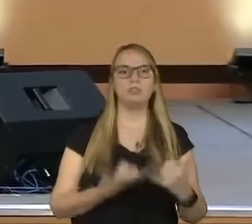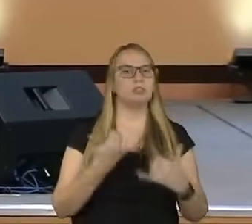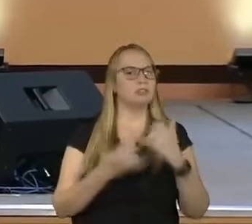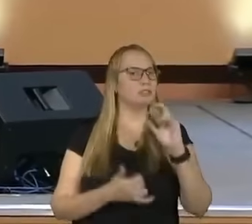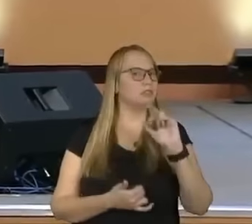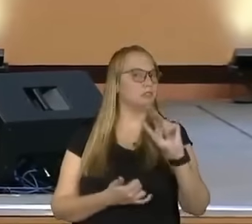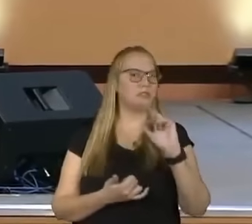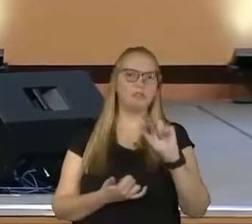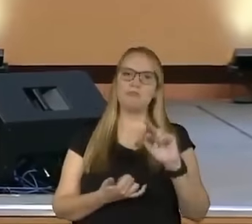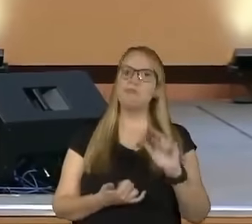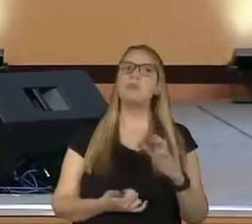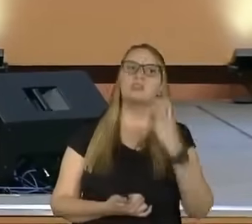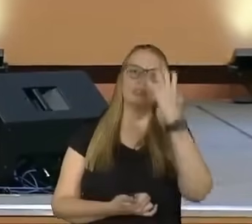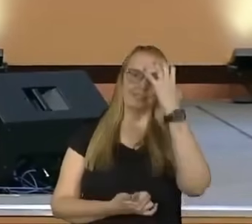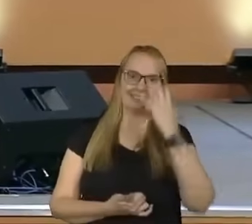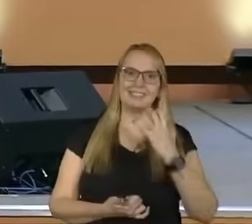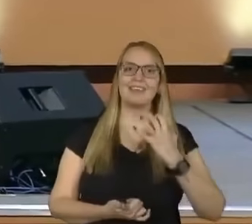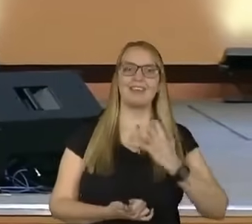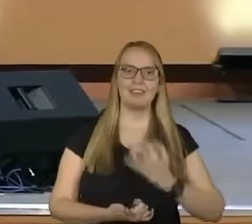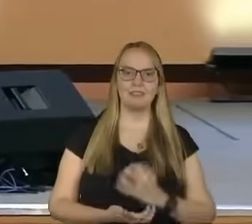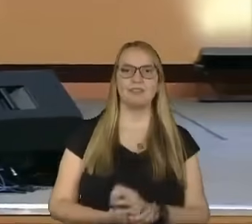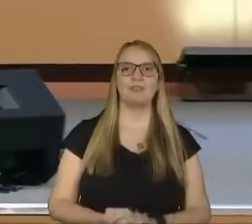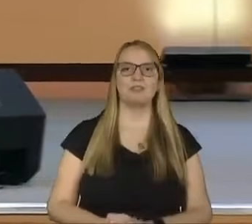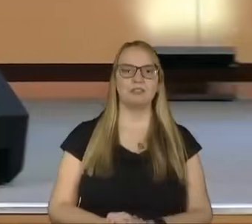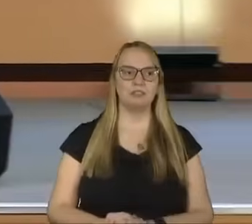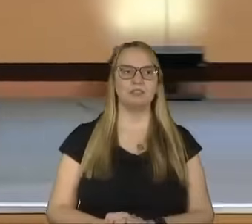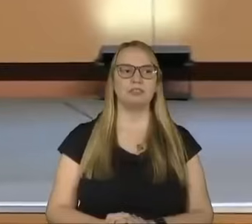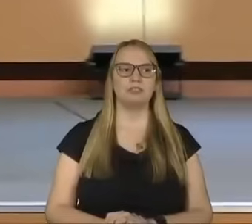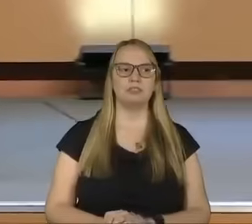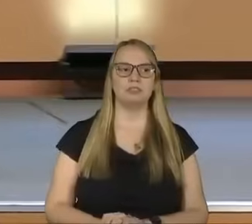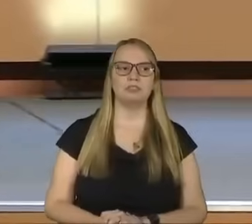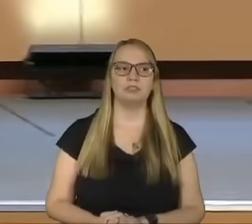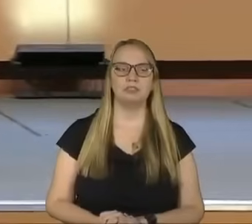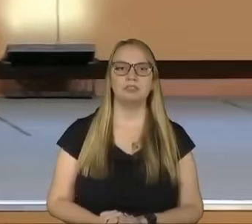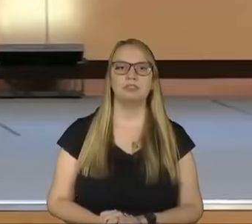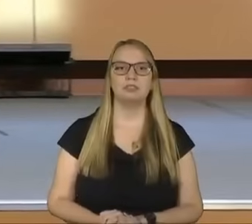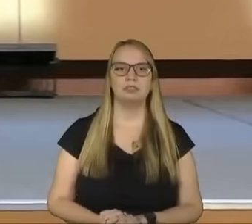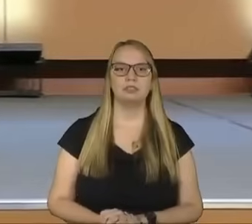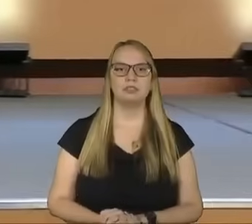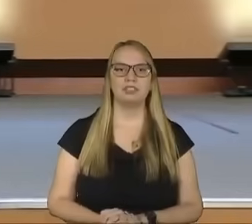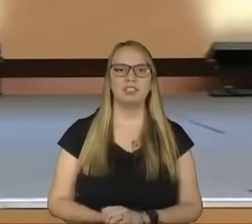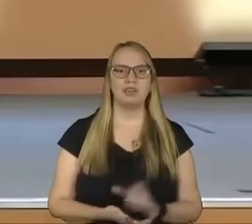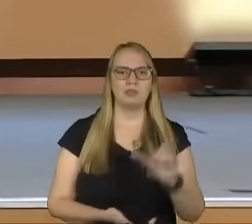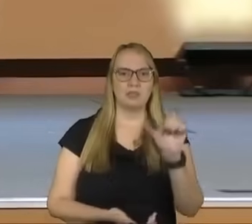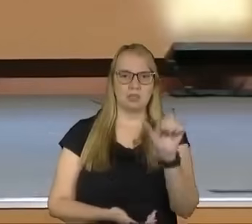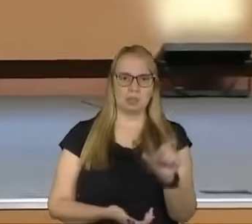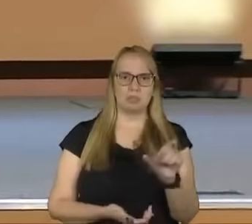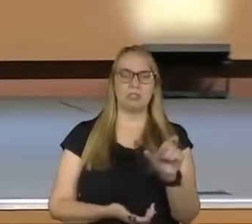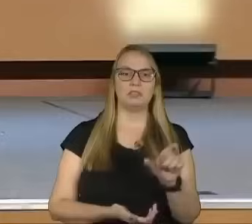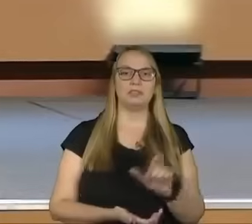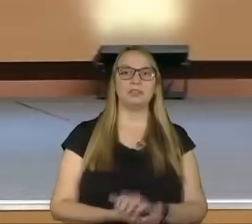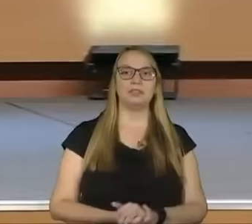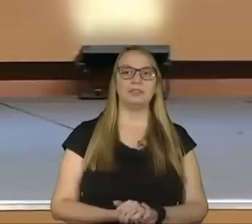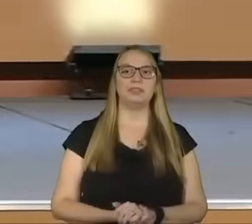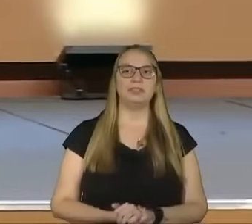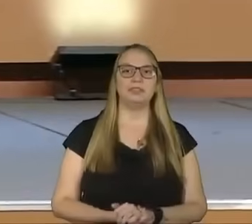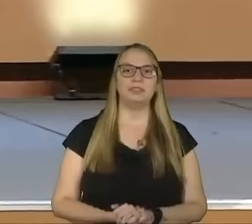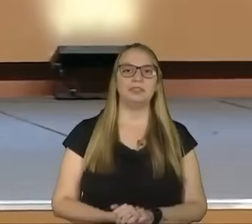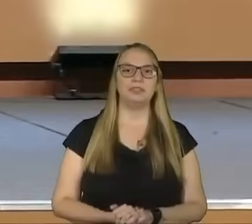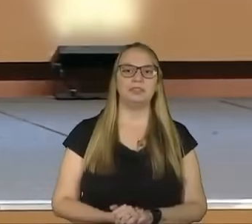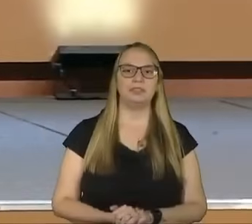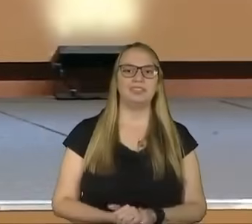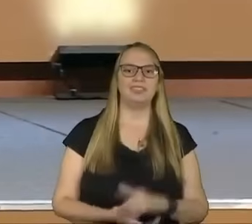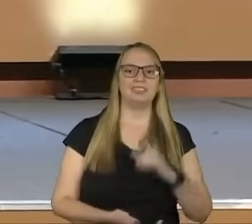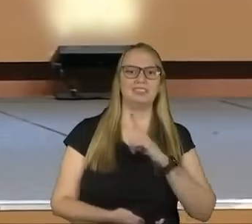brincadeirinha não isso é sério para Caramba meu irmão a pessoa vem camarada tem